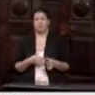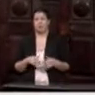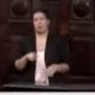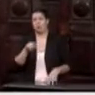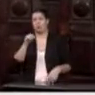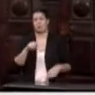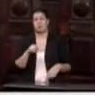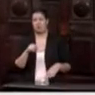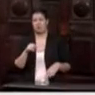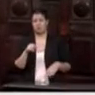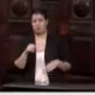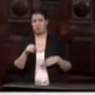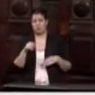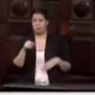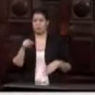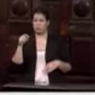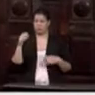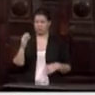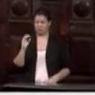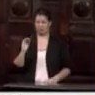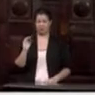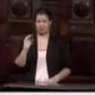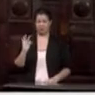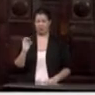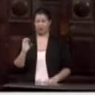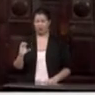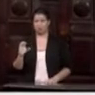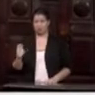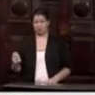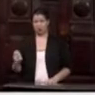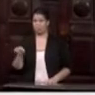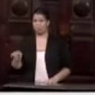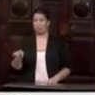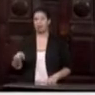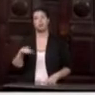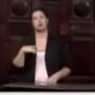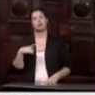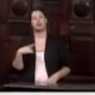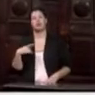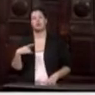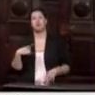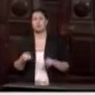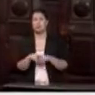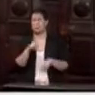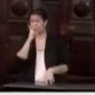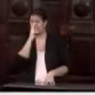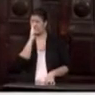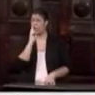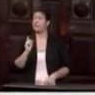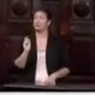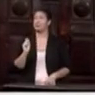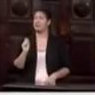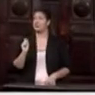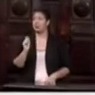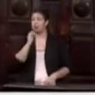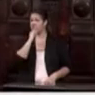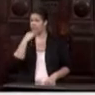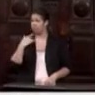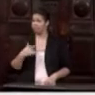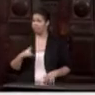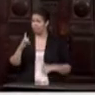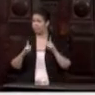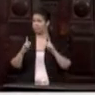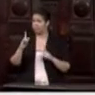Tribunal de Contas, a despeito de ação do Ministério Público, parece, deputado Eliomar Coelho, que infelizmente essas